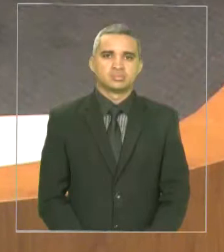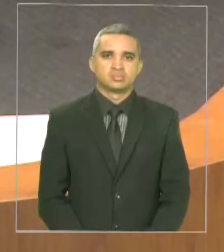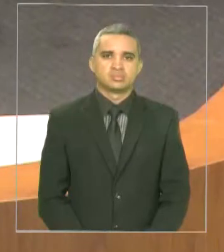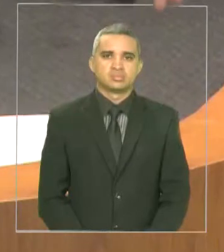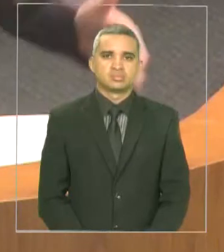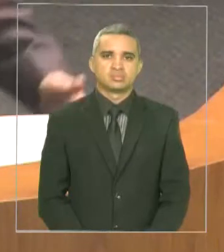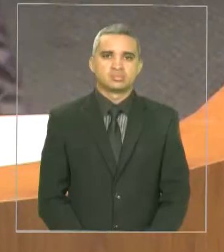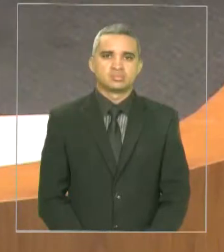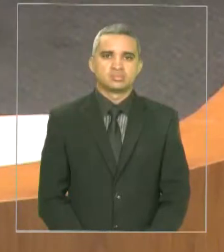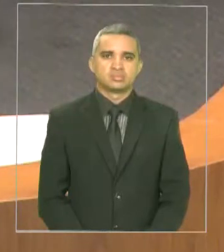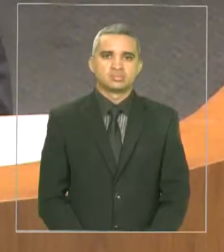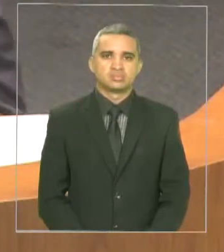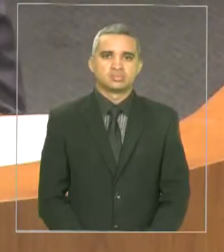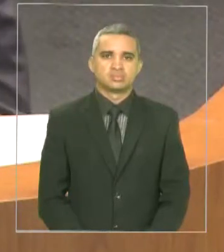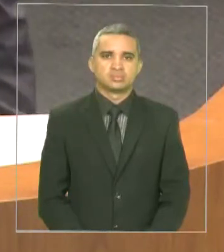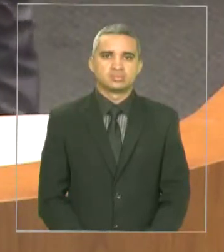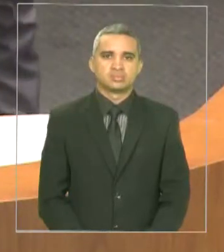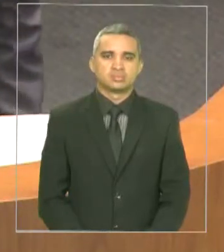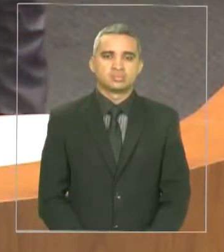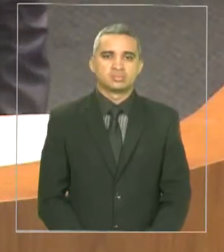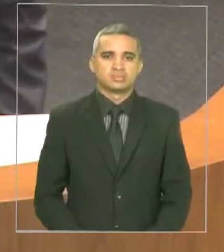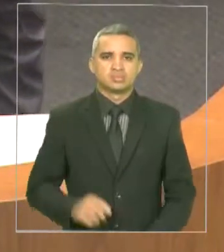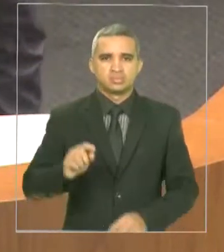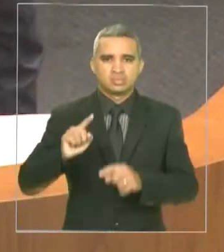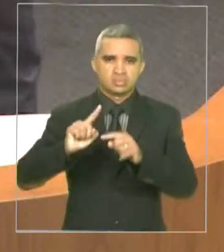já muito grande